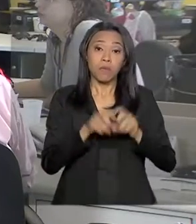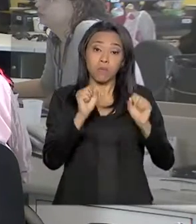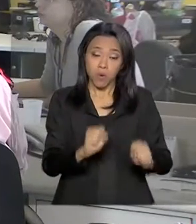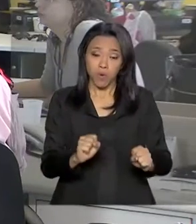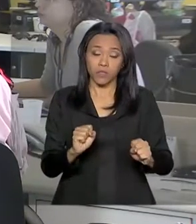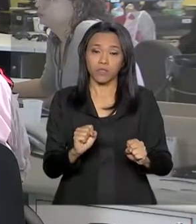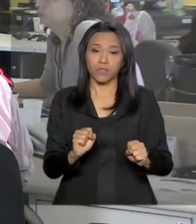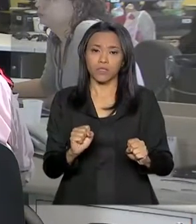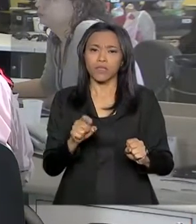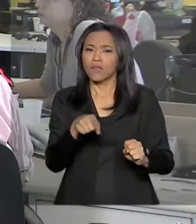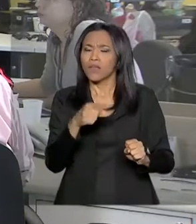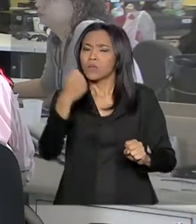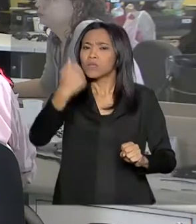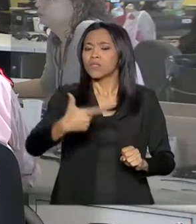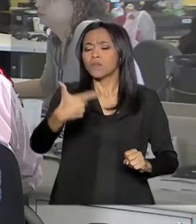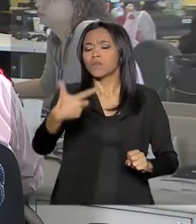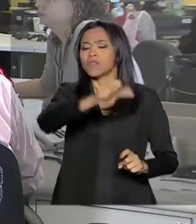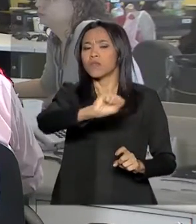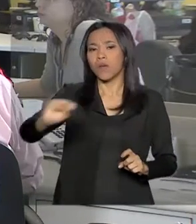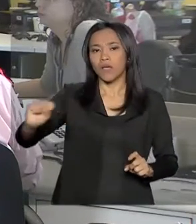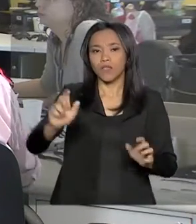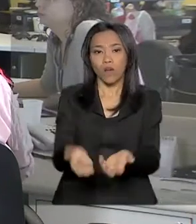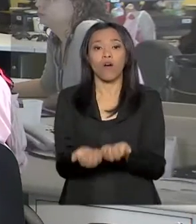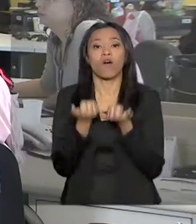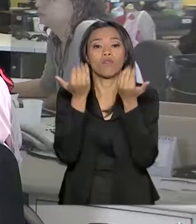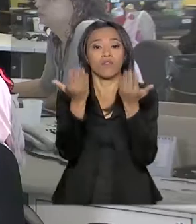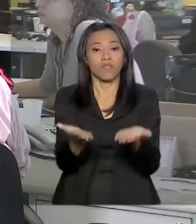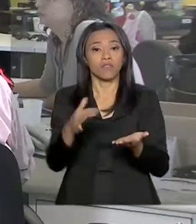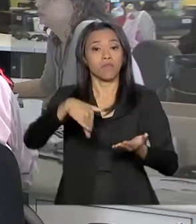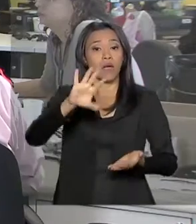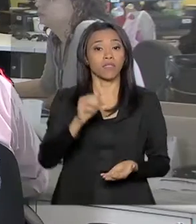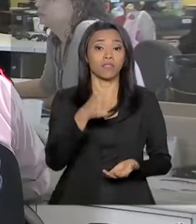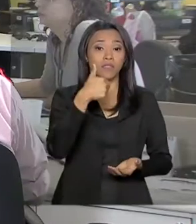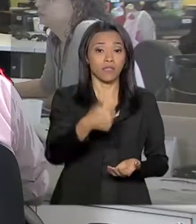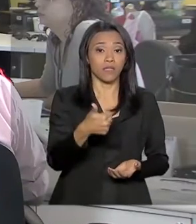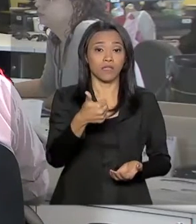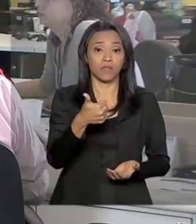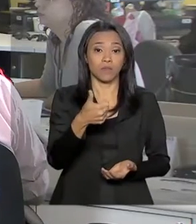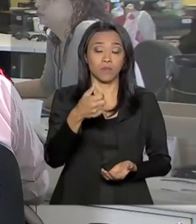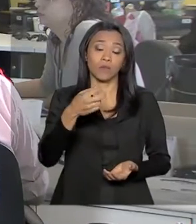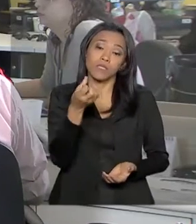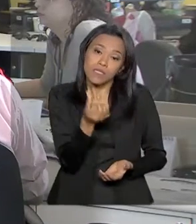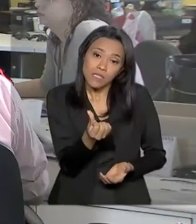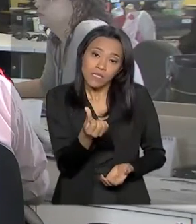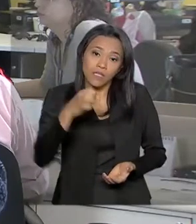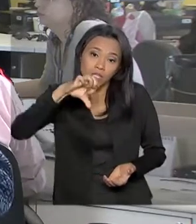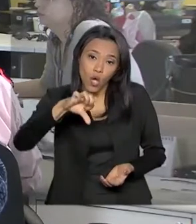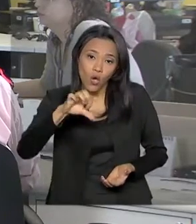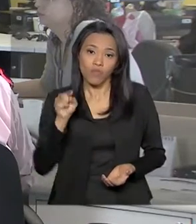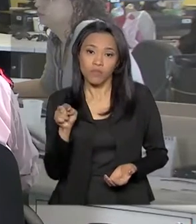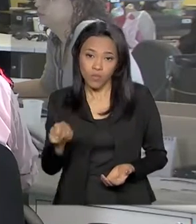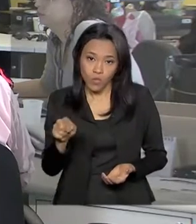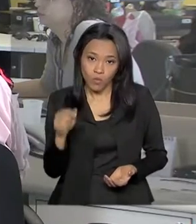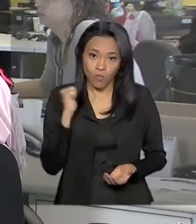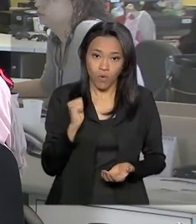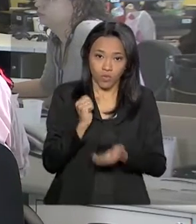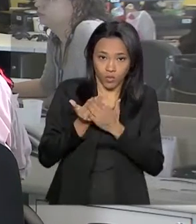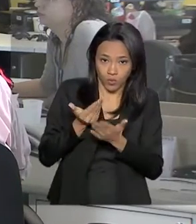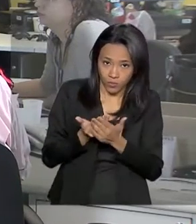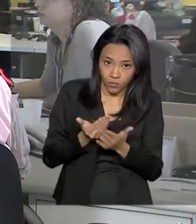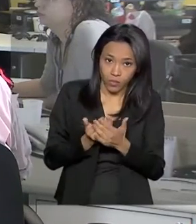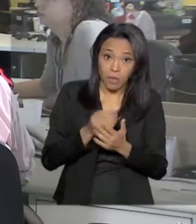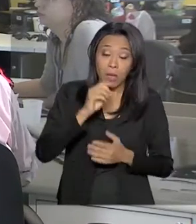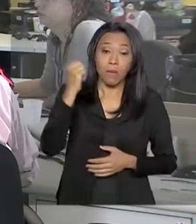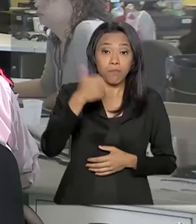pública. Para o segundo semestre serão oferecidas mais de 169 mil bolsas de estudo. O resultado da primeira